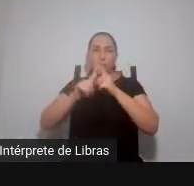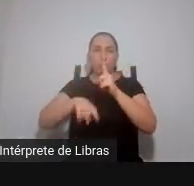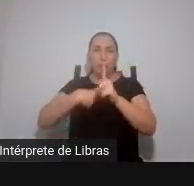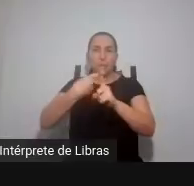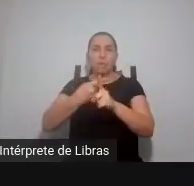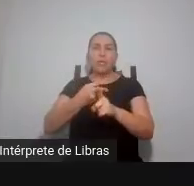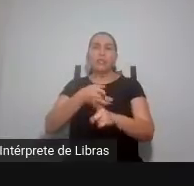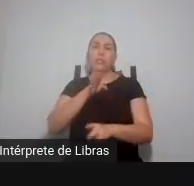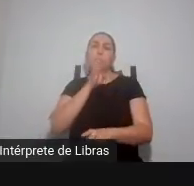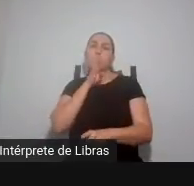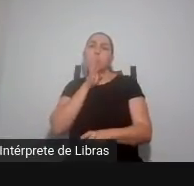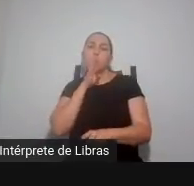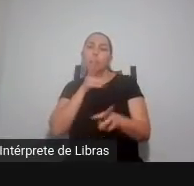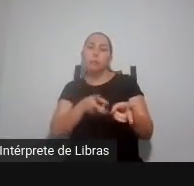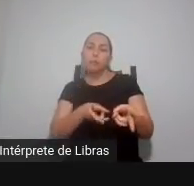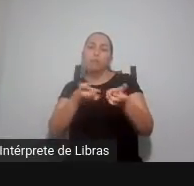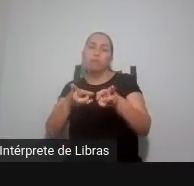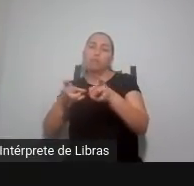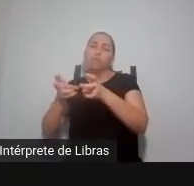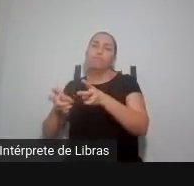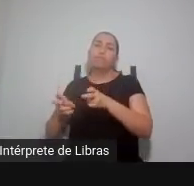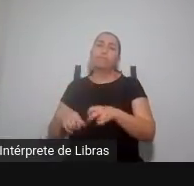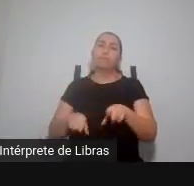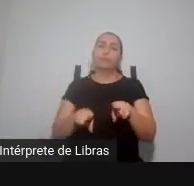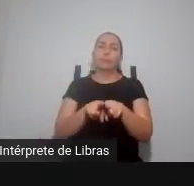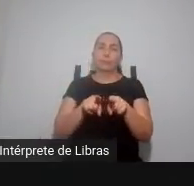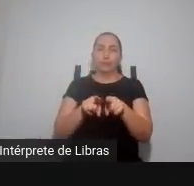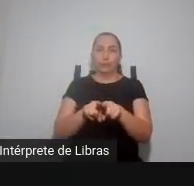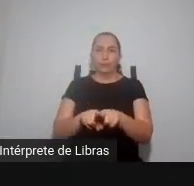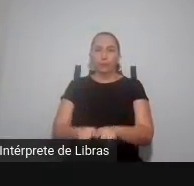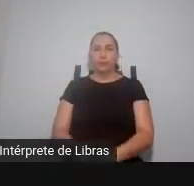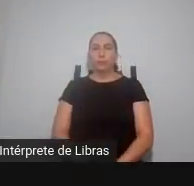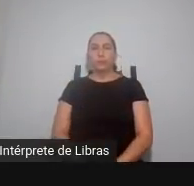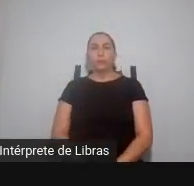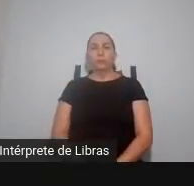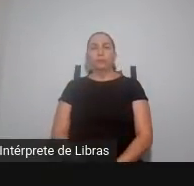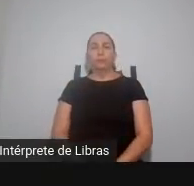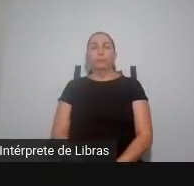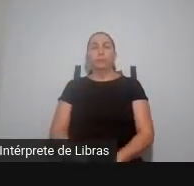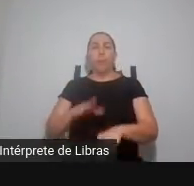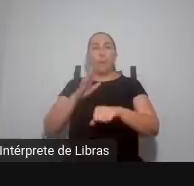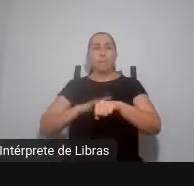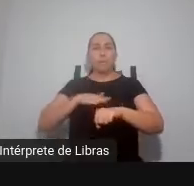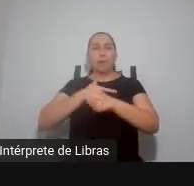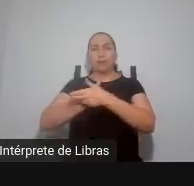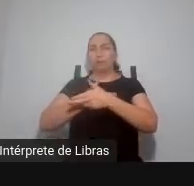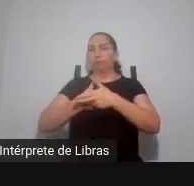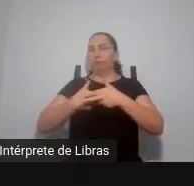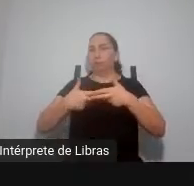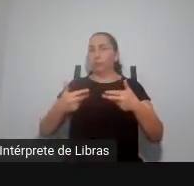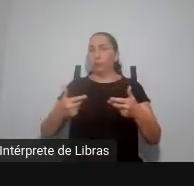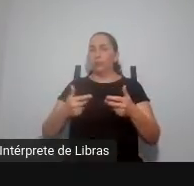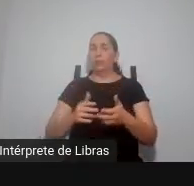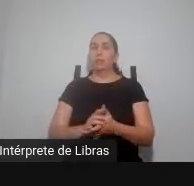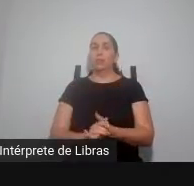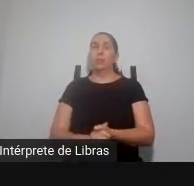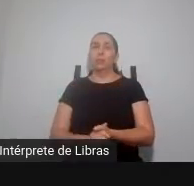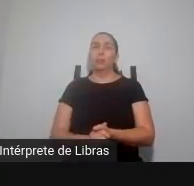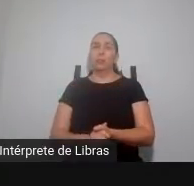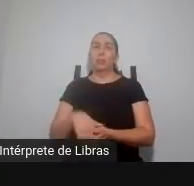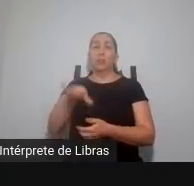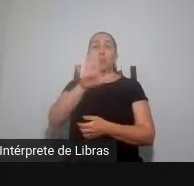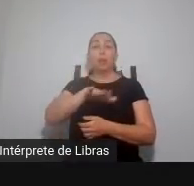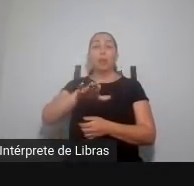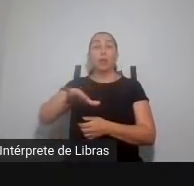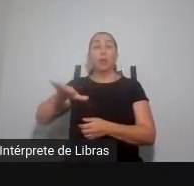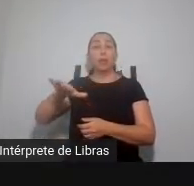Esse pedagógico que a gente que tem. E aí eu coloquei aqui mais coisa quando você traz a questão, acho que da criança